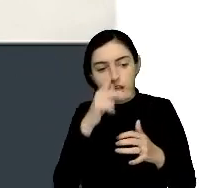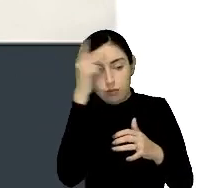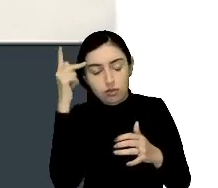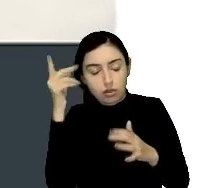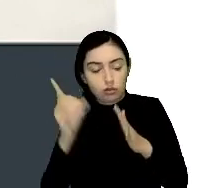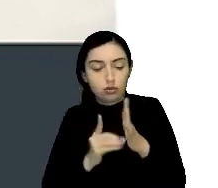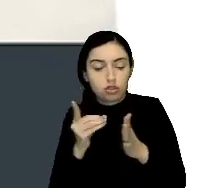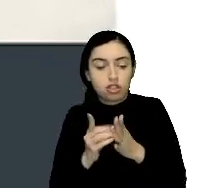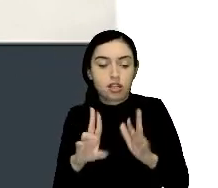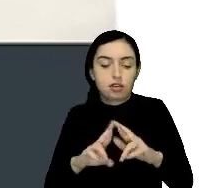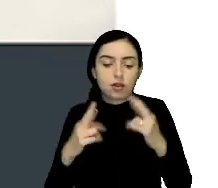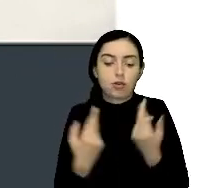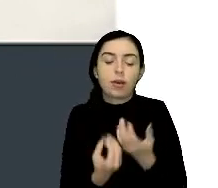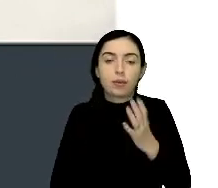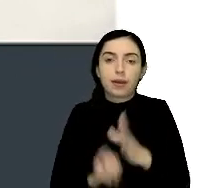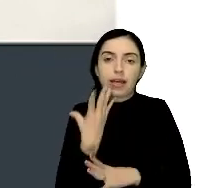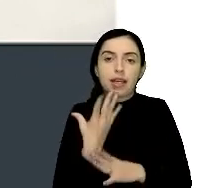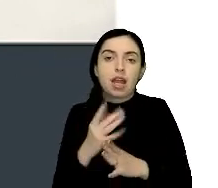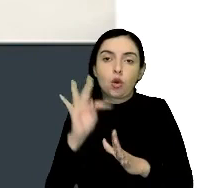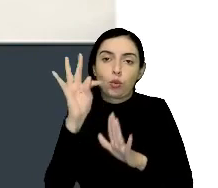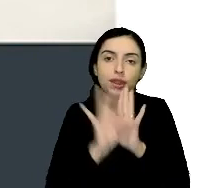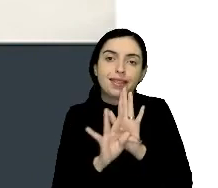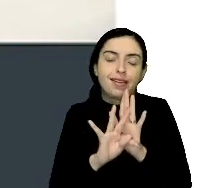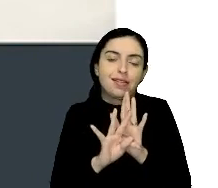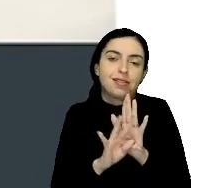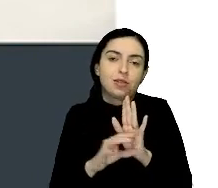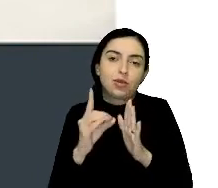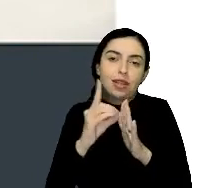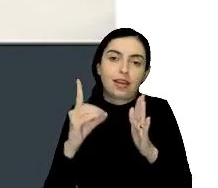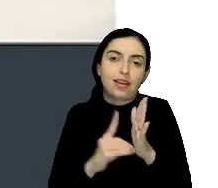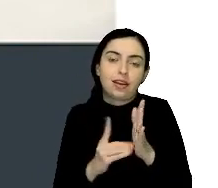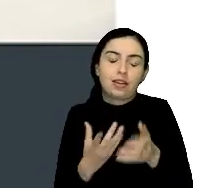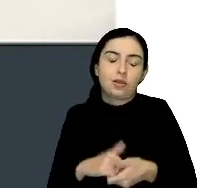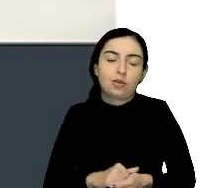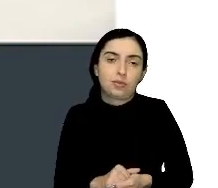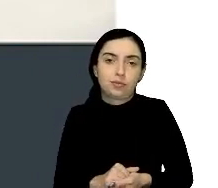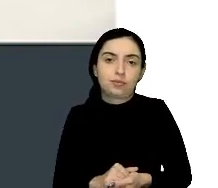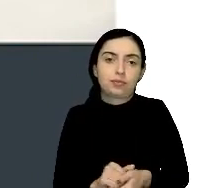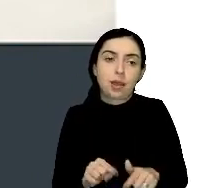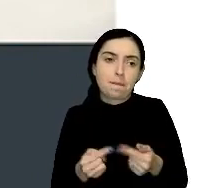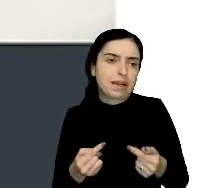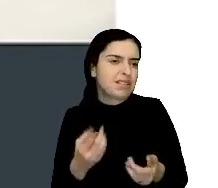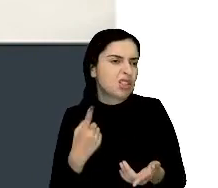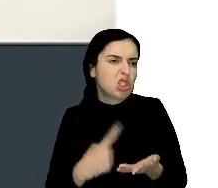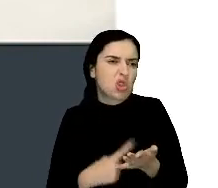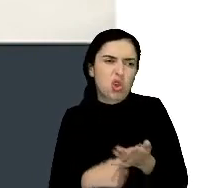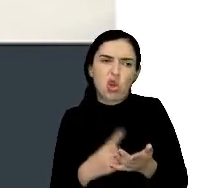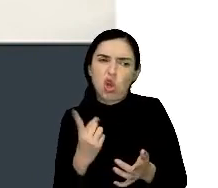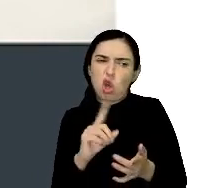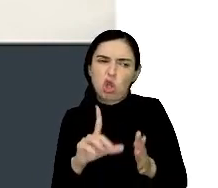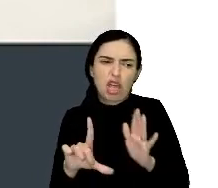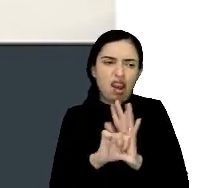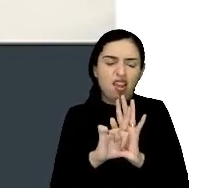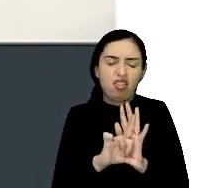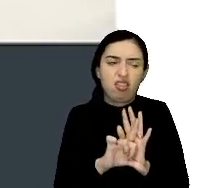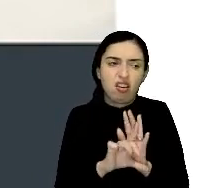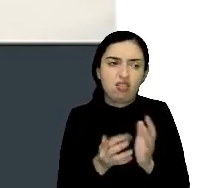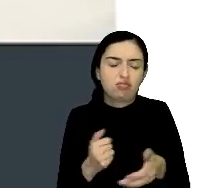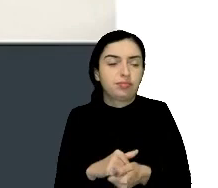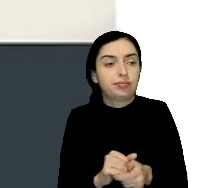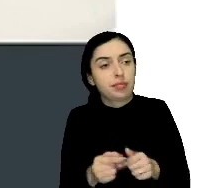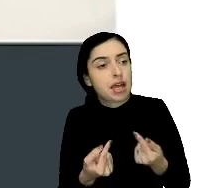nessa reunião para construir o texto do decreto, né? Mas não concordo com a lei. Tá, mas então você